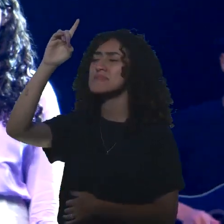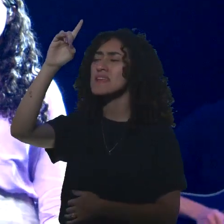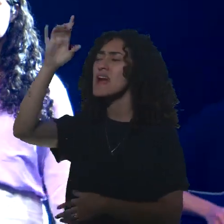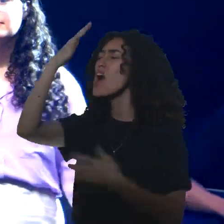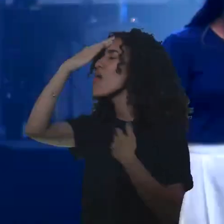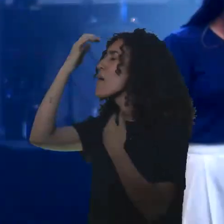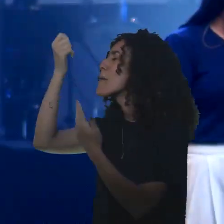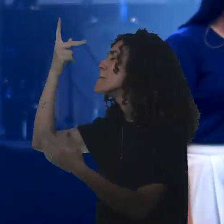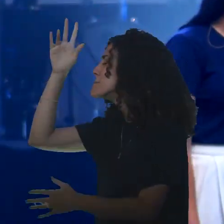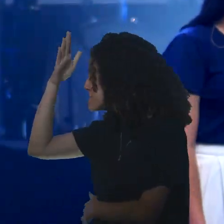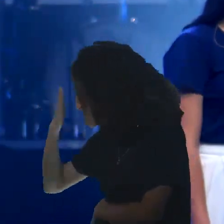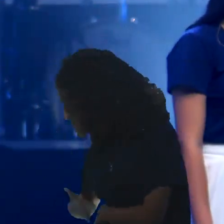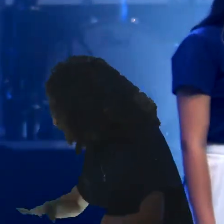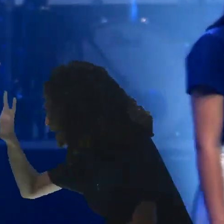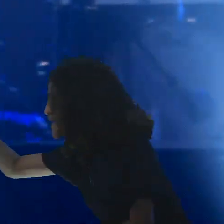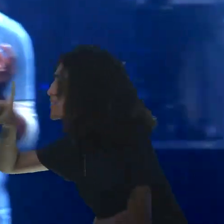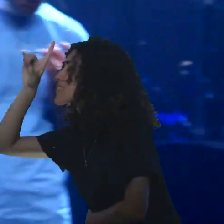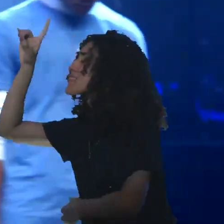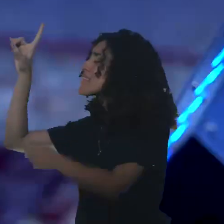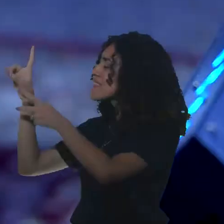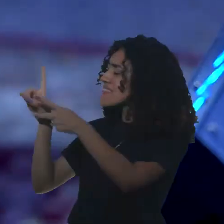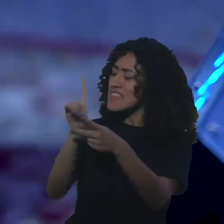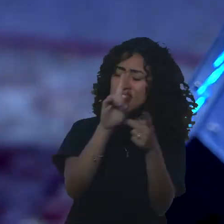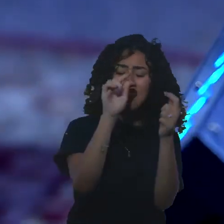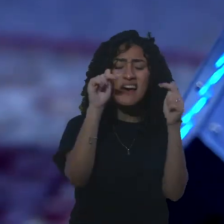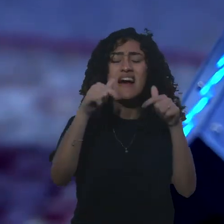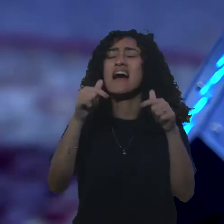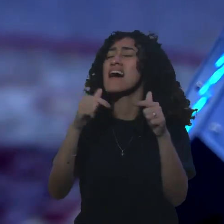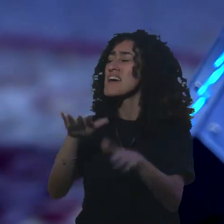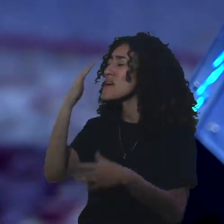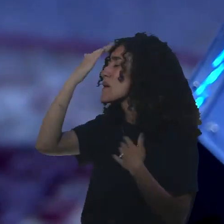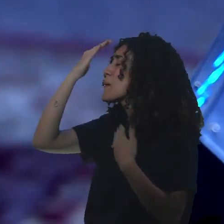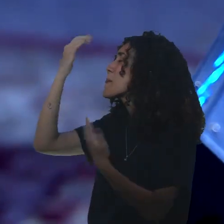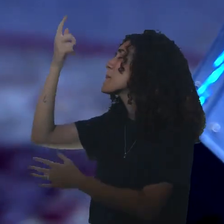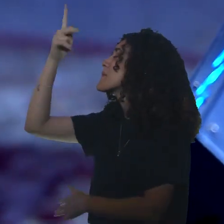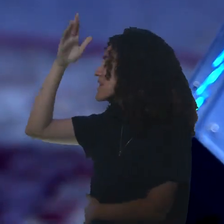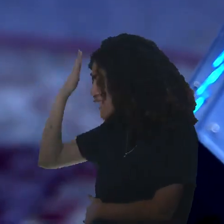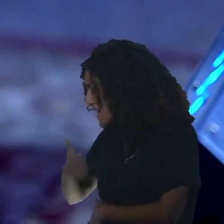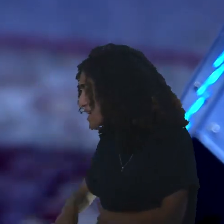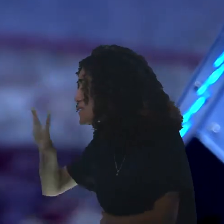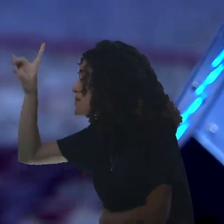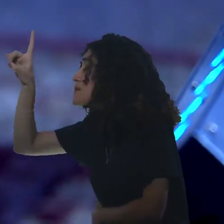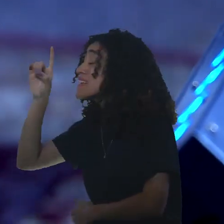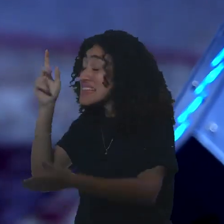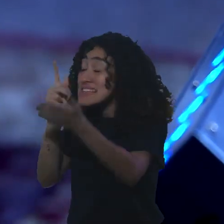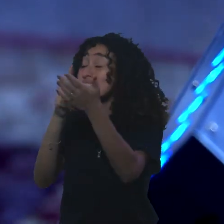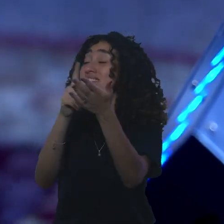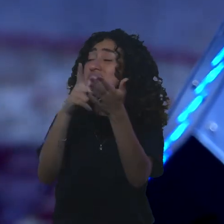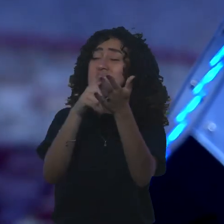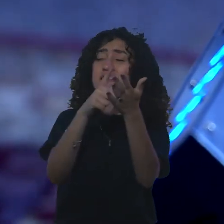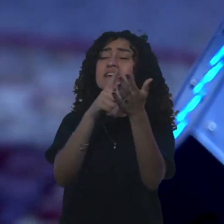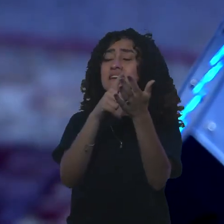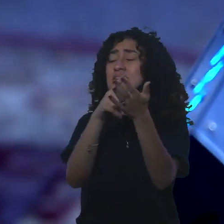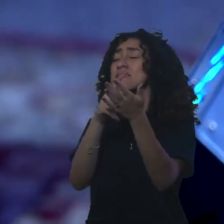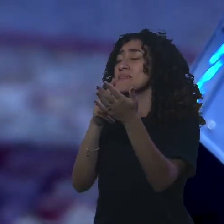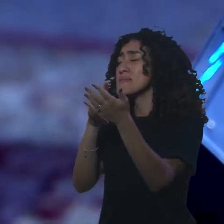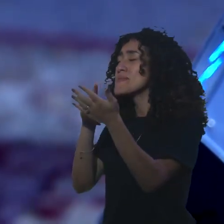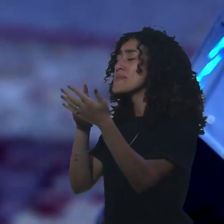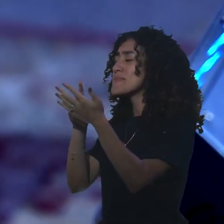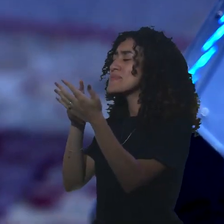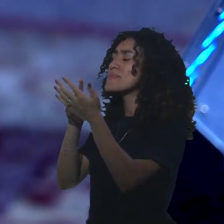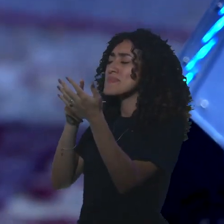obrigado pela Tua presença nesse lugar, Pai. Obrigado porque a Tua presença é real. Assim como o